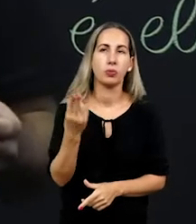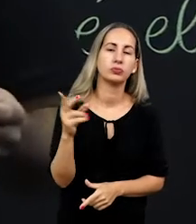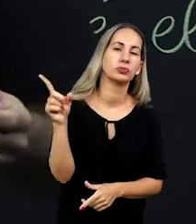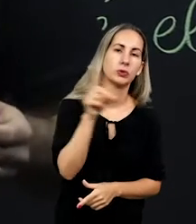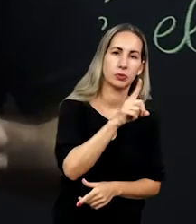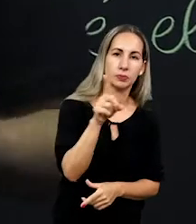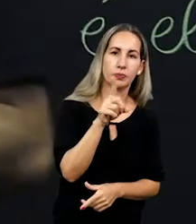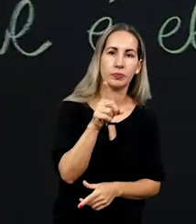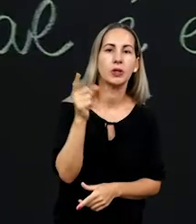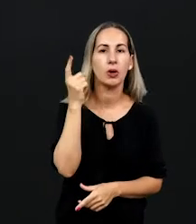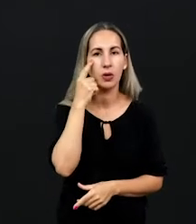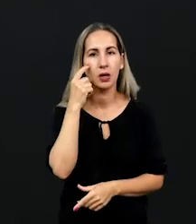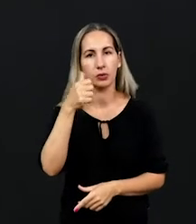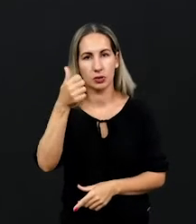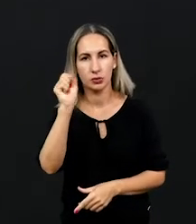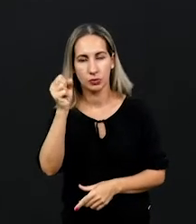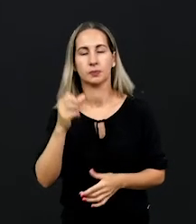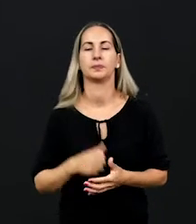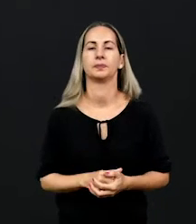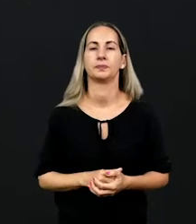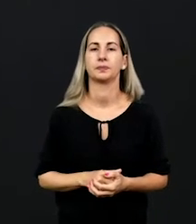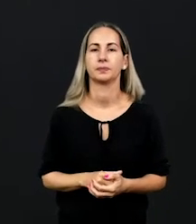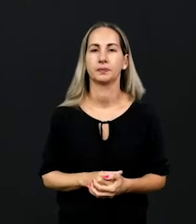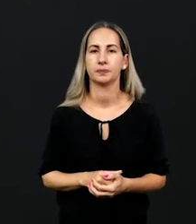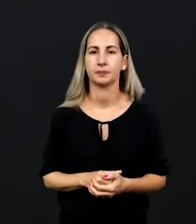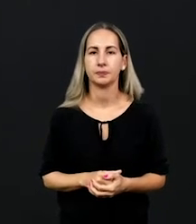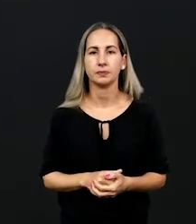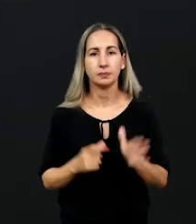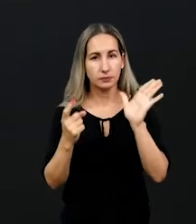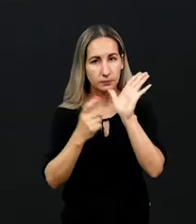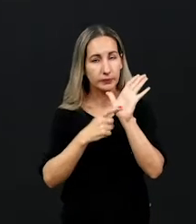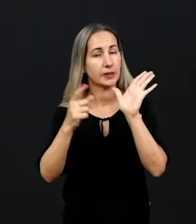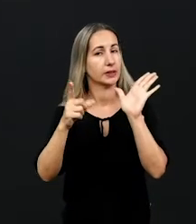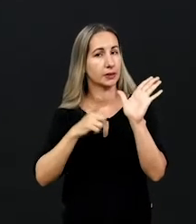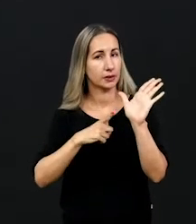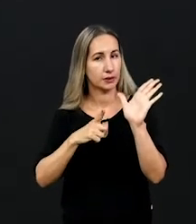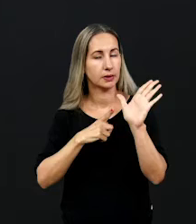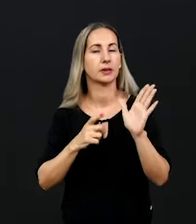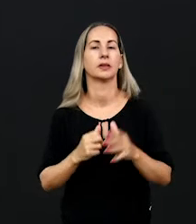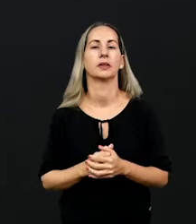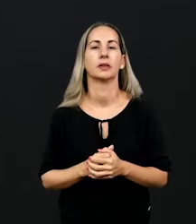não. Vamos verificar aqui o 18? Olha só. Aqui eu tenho